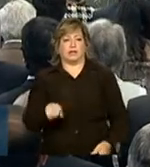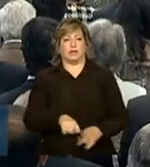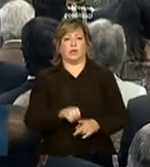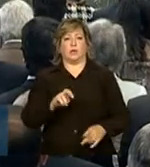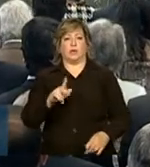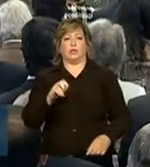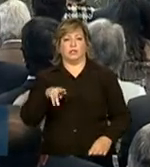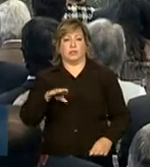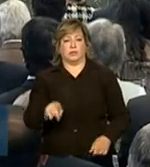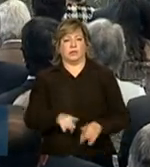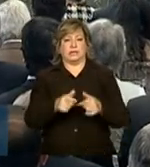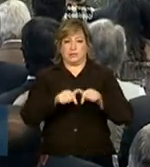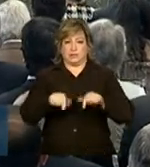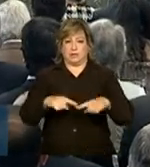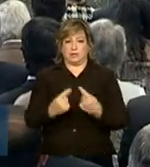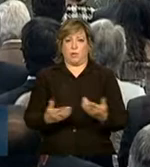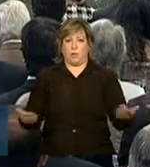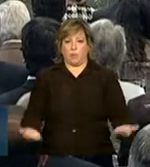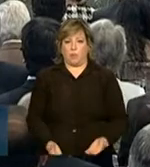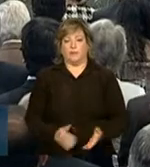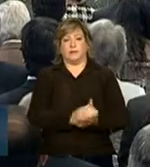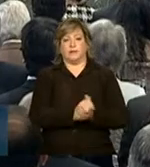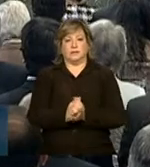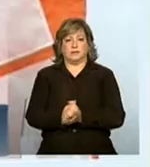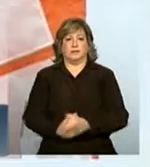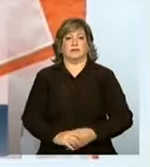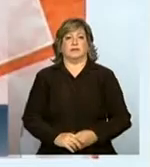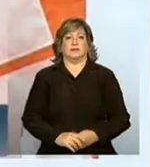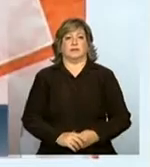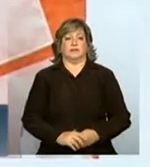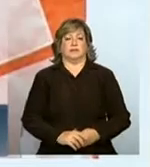aqui também presentes, e